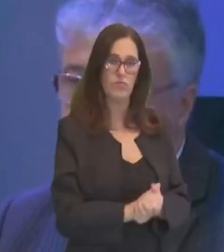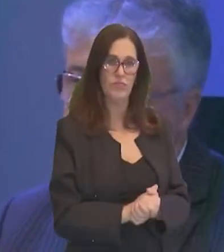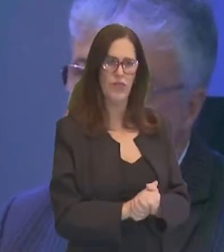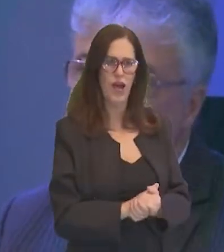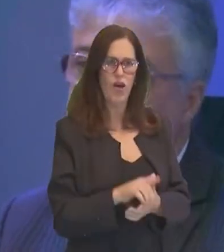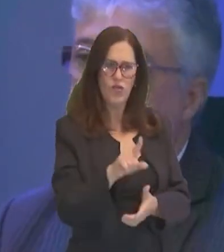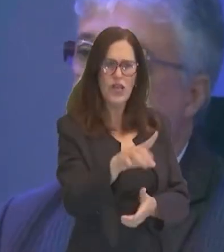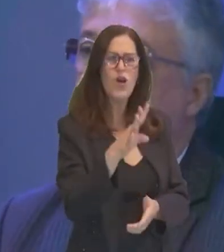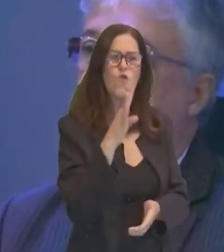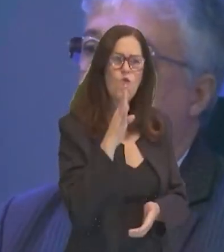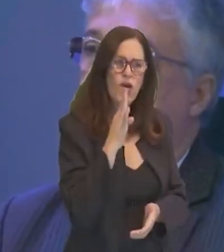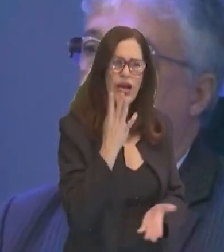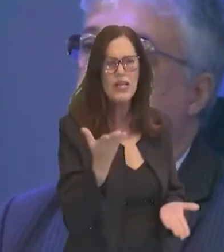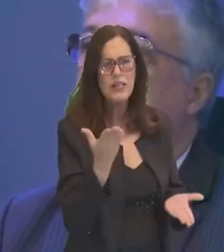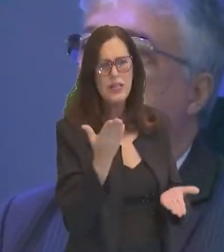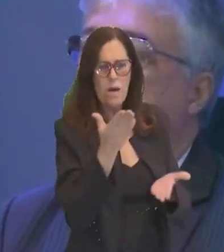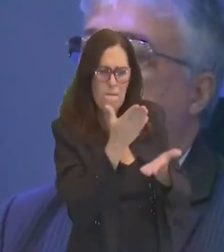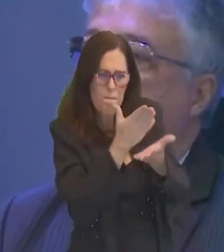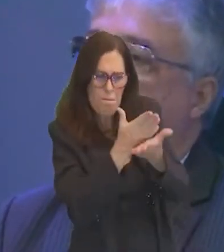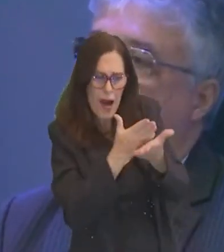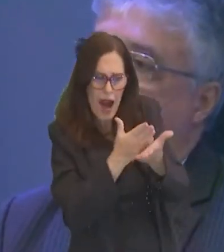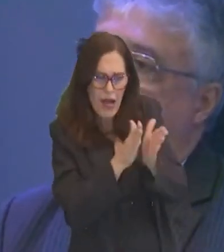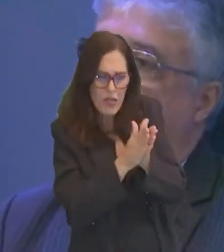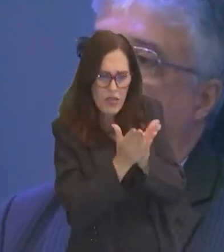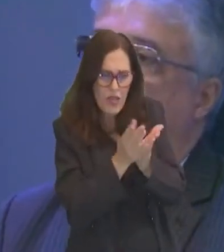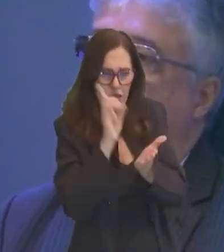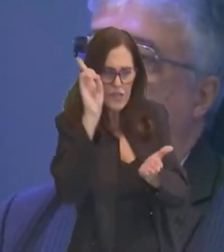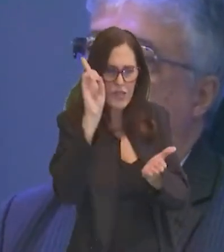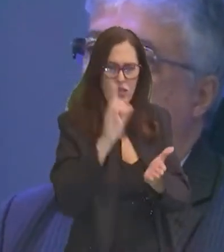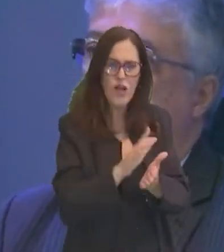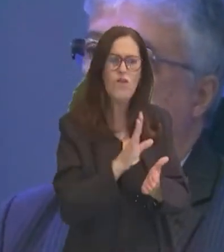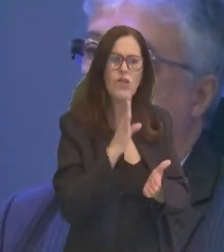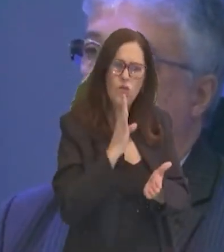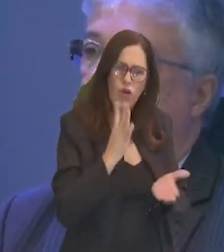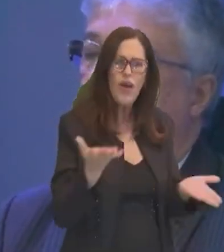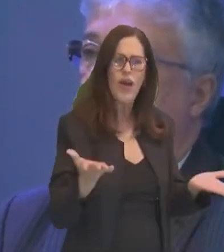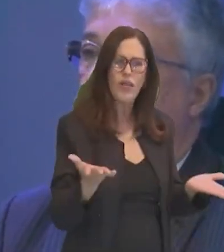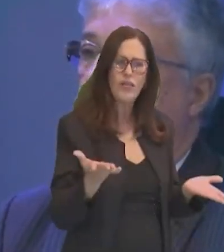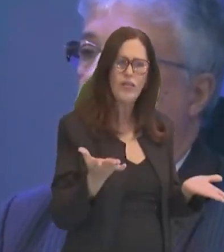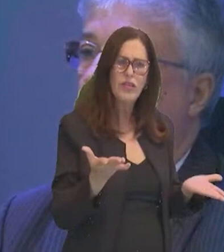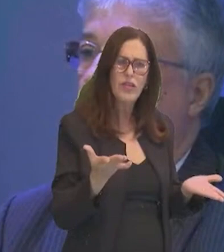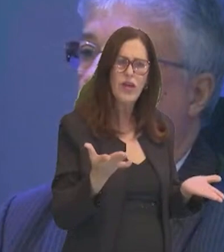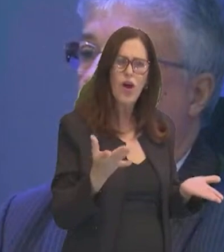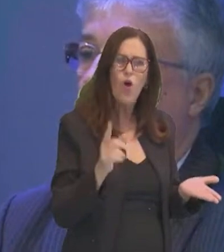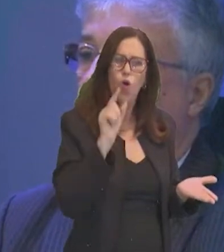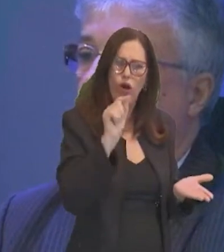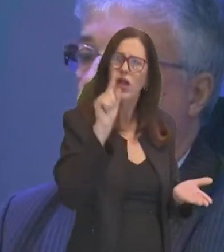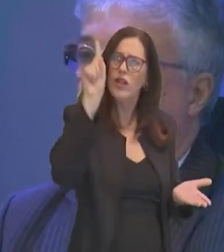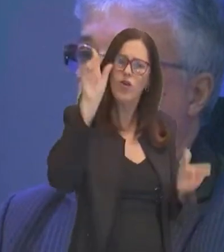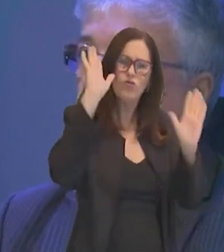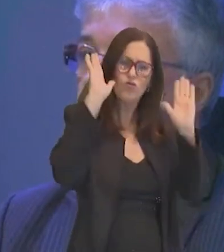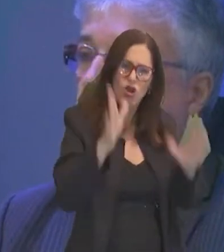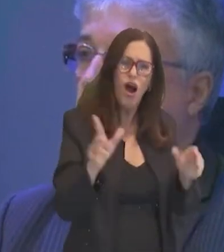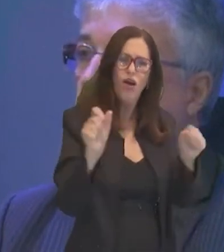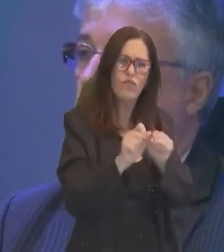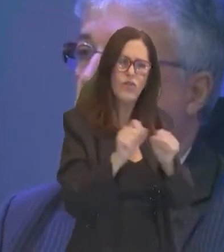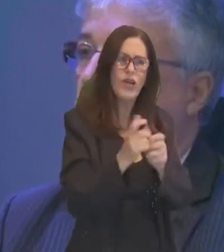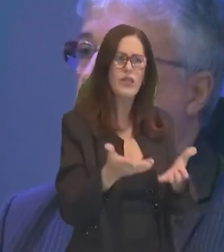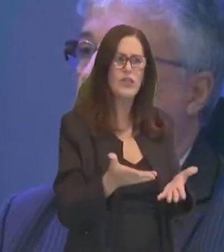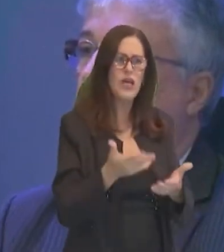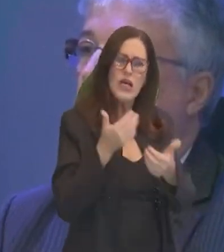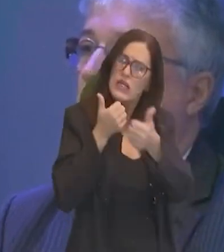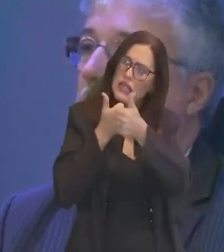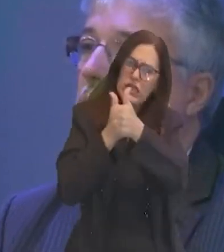já conhece parte dessas escrituras. Você conhece aquilo que Deus fez. Siga